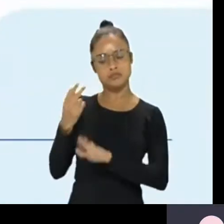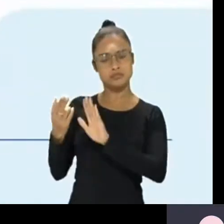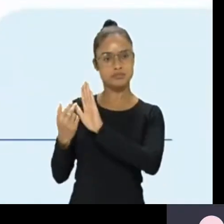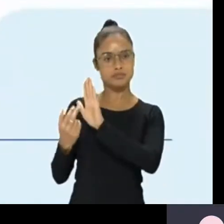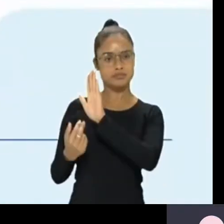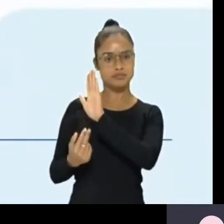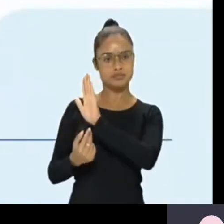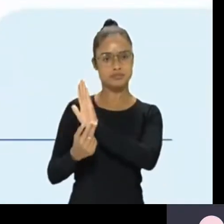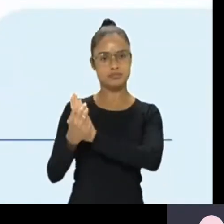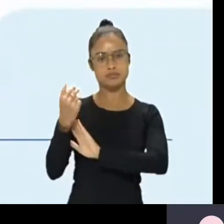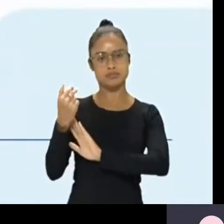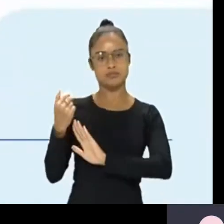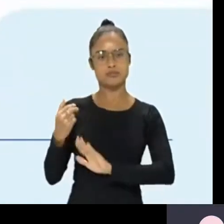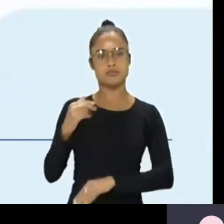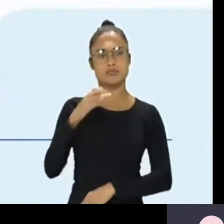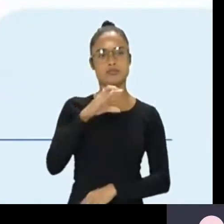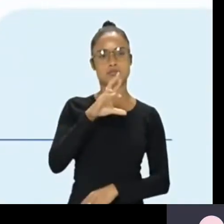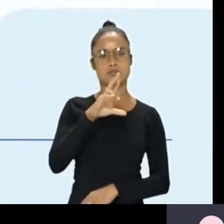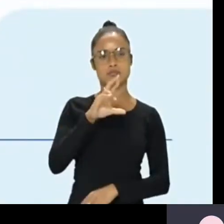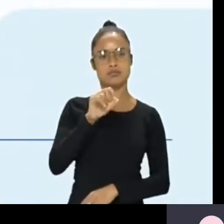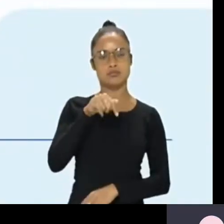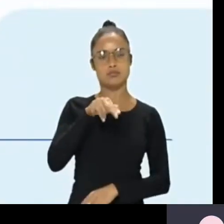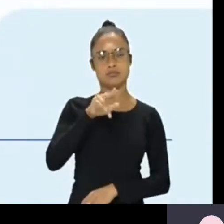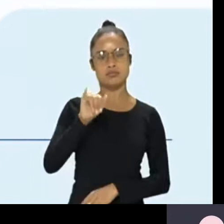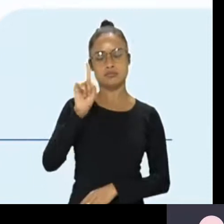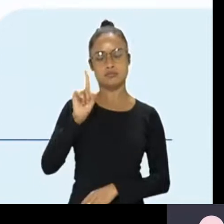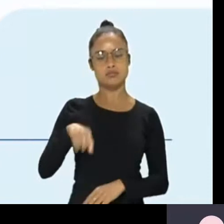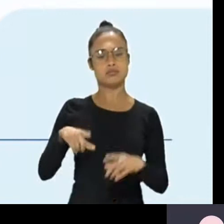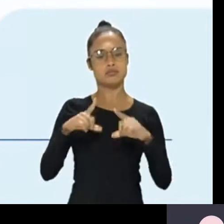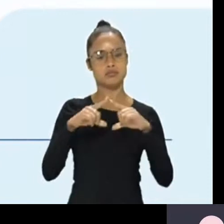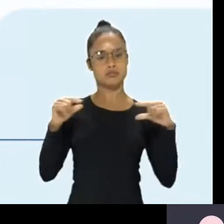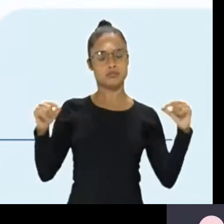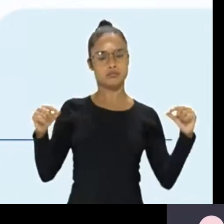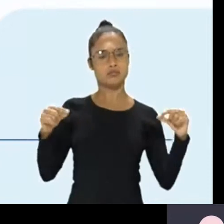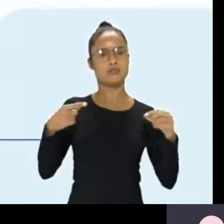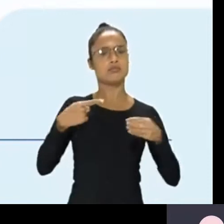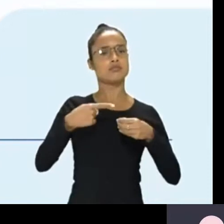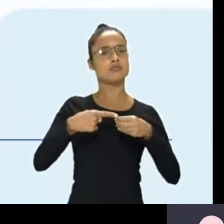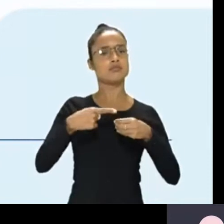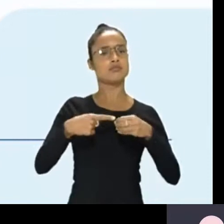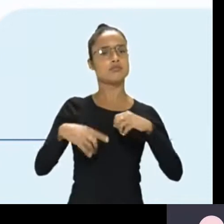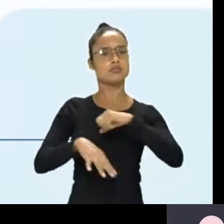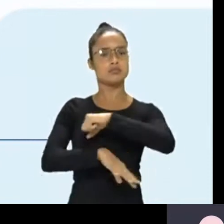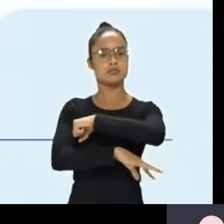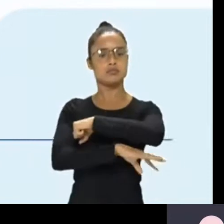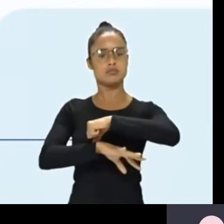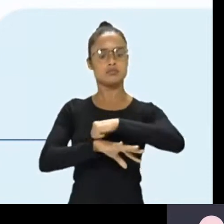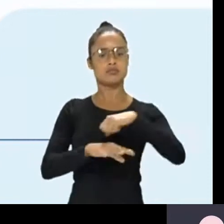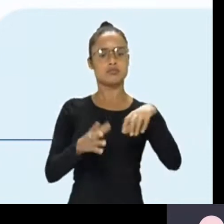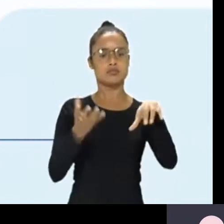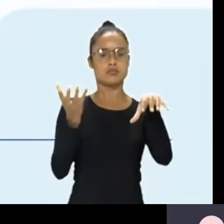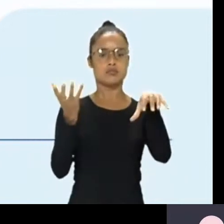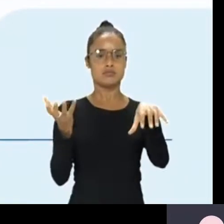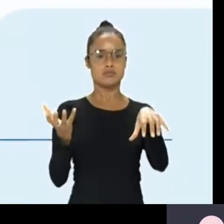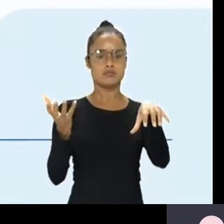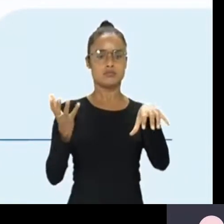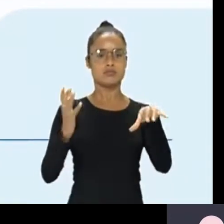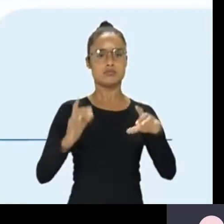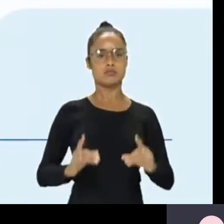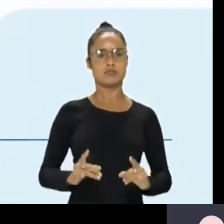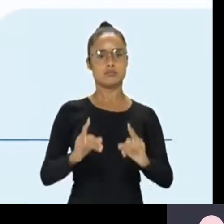desenho. É um croquis, né? De Brasília. E nós temos aqui, nesse croquis, algumas